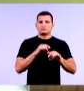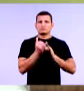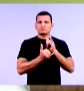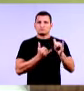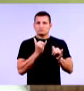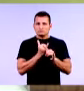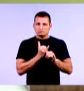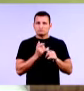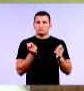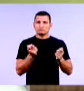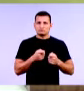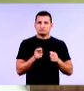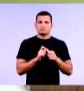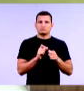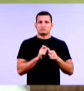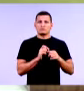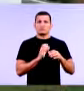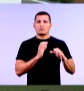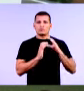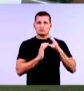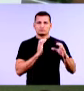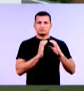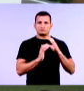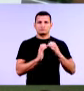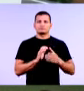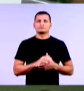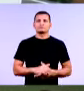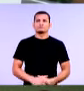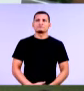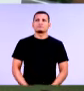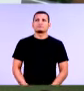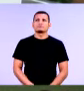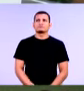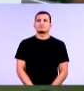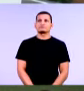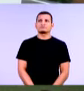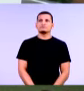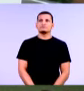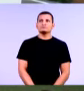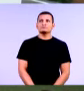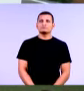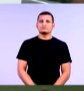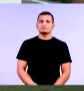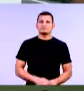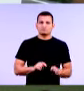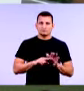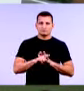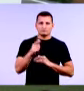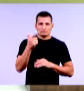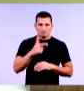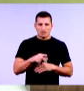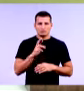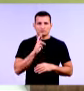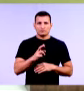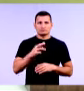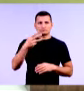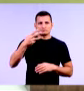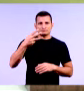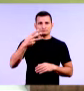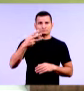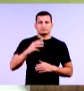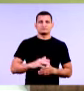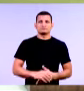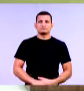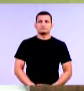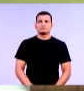essa comunicação da forma adequada. Muito bem, professor. Nós temos mais alguma resposta da terceira questão? Professor, deixa eu verificar